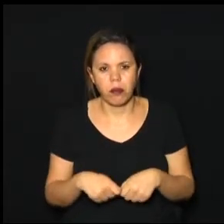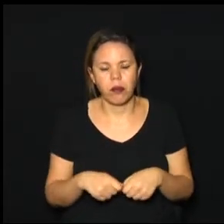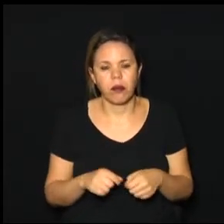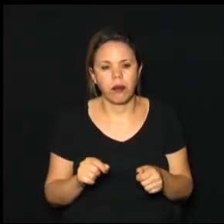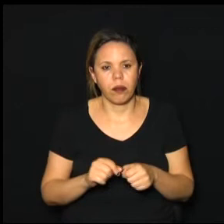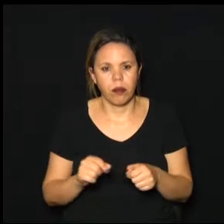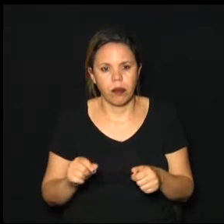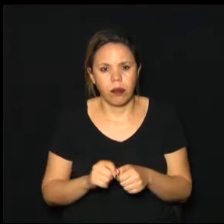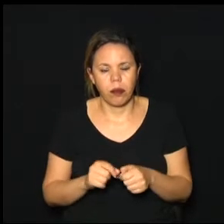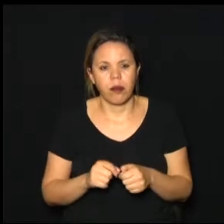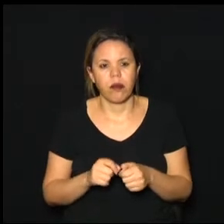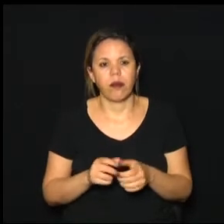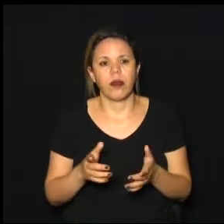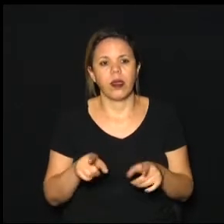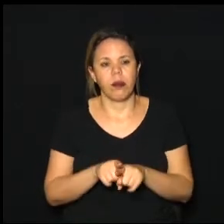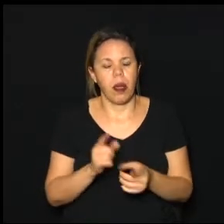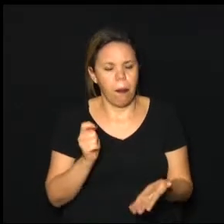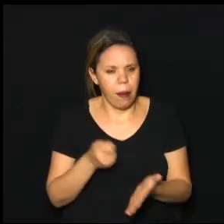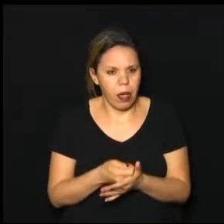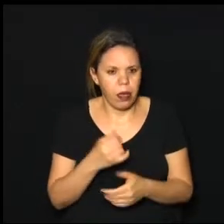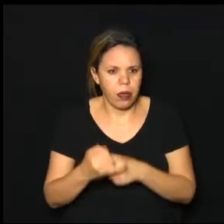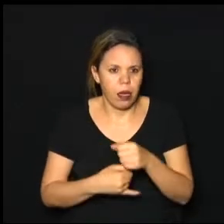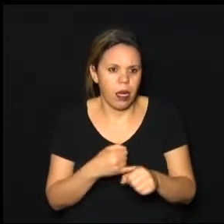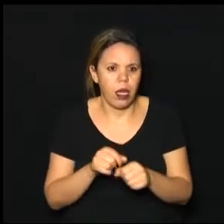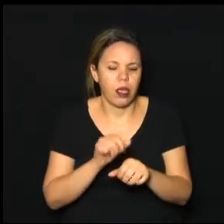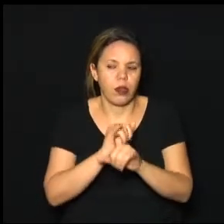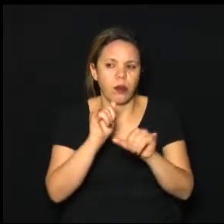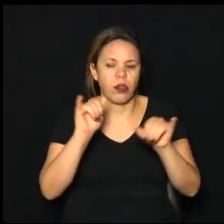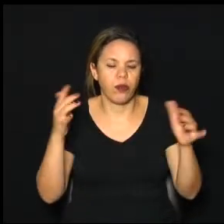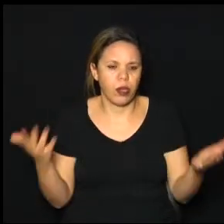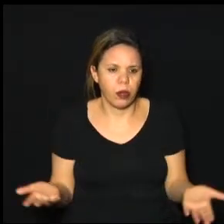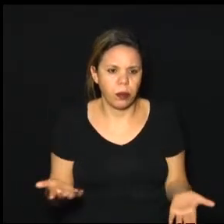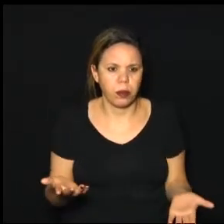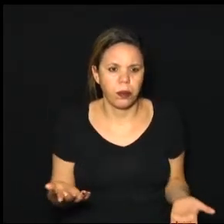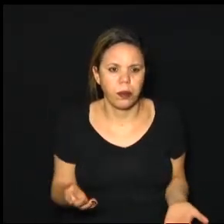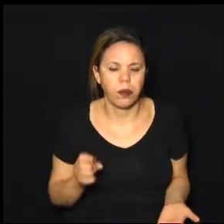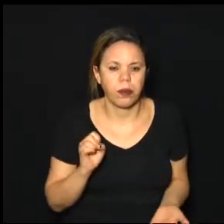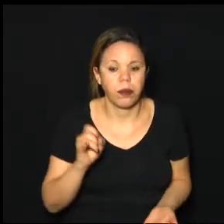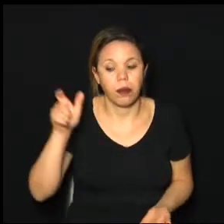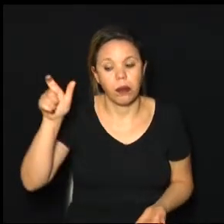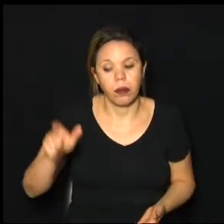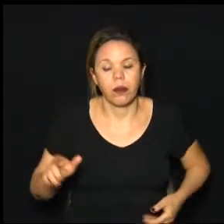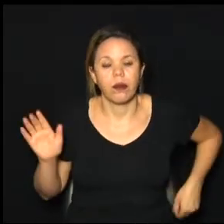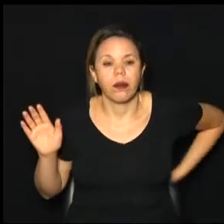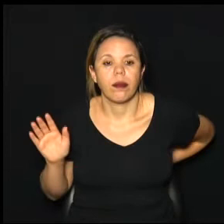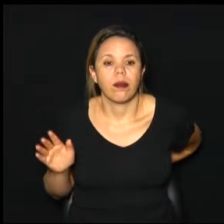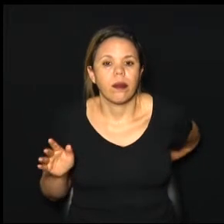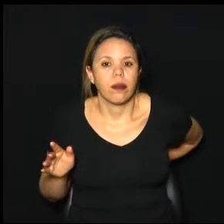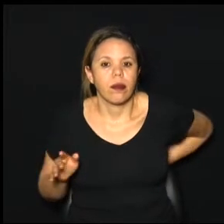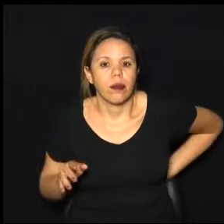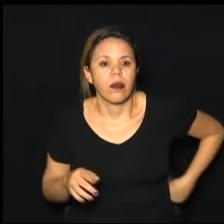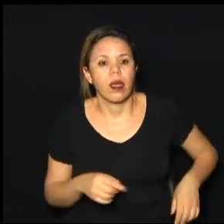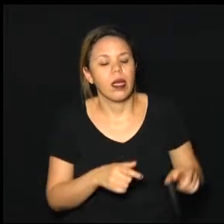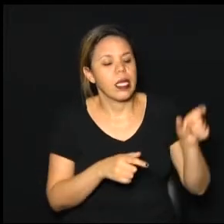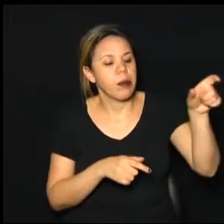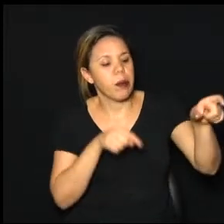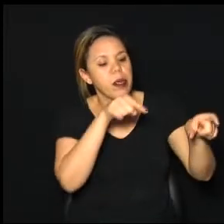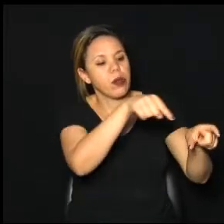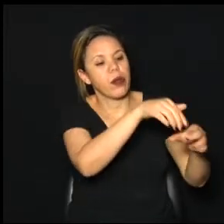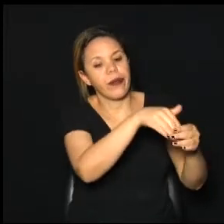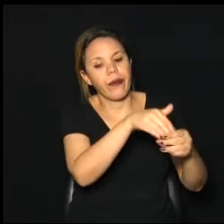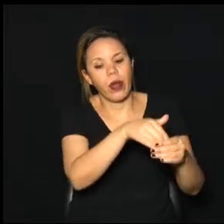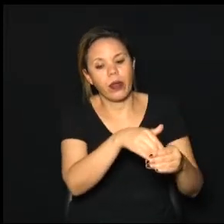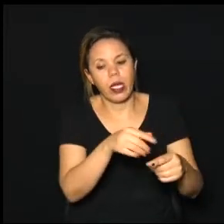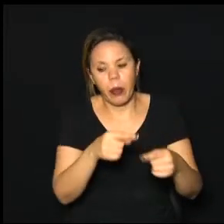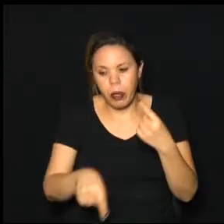por meio de impulsionamento, o eleitor não pode. Agora, veja, o eleitor está proibido de falar na internet para quem ele vai votar, quem ele